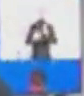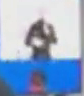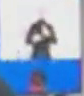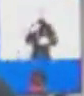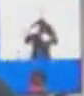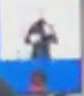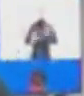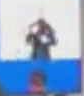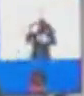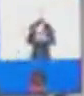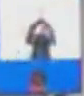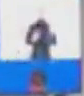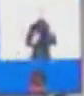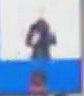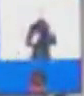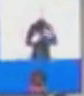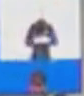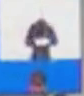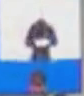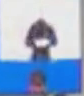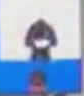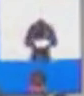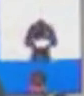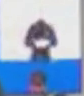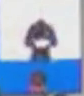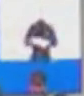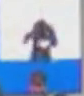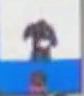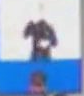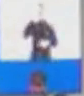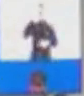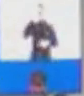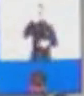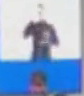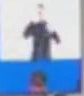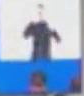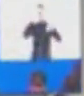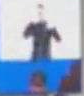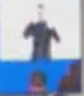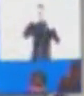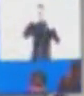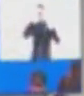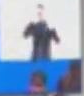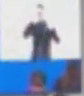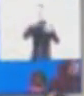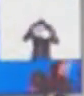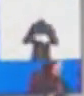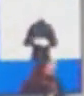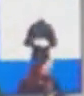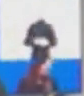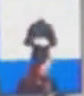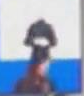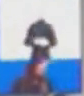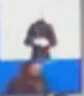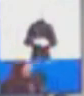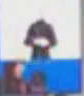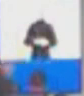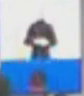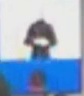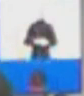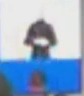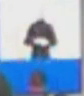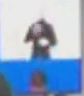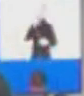que é aguardar a expectativa de aqui da Casa de Leis, do Legislativo,